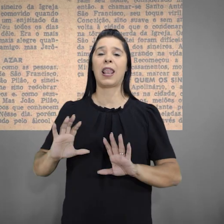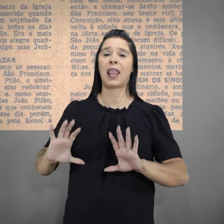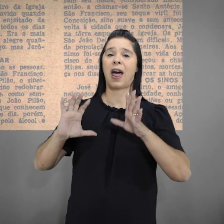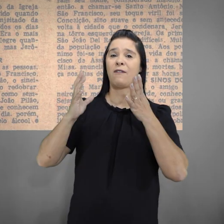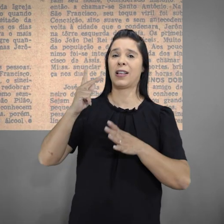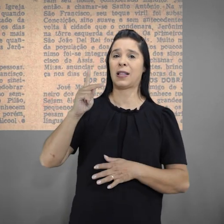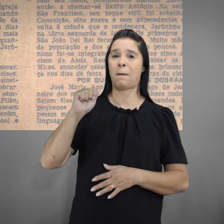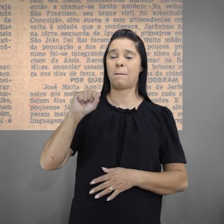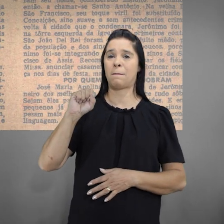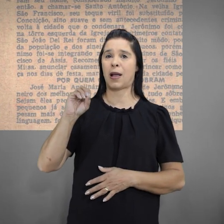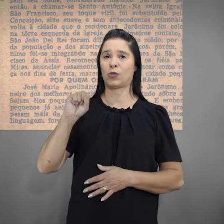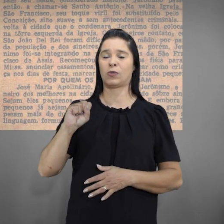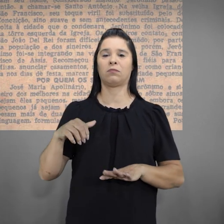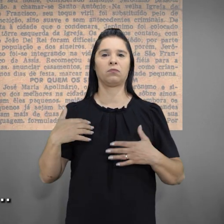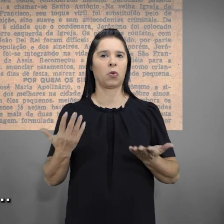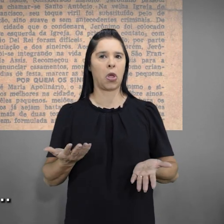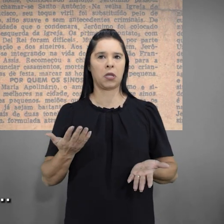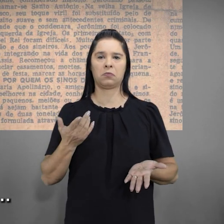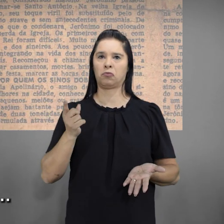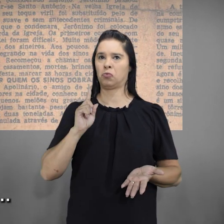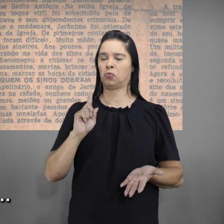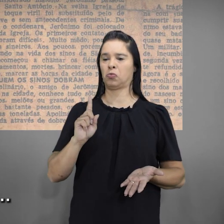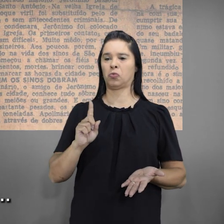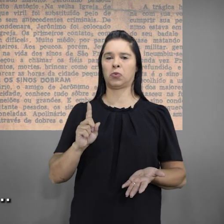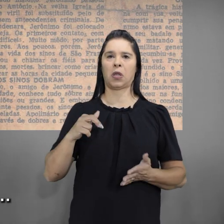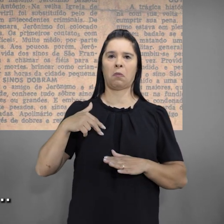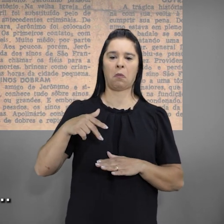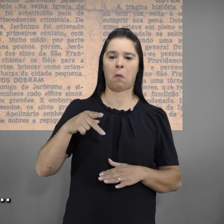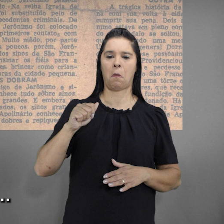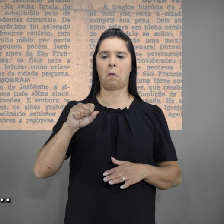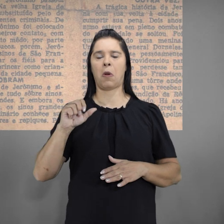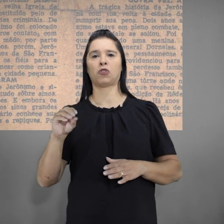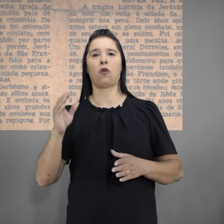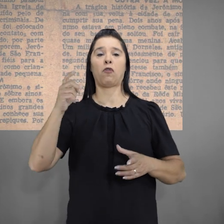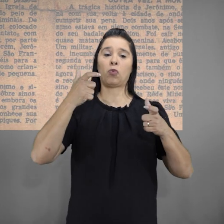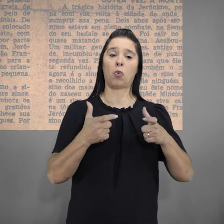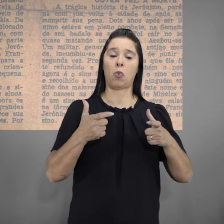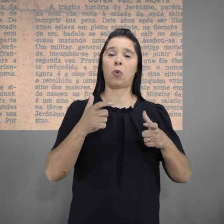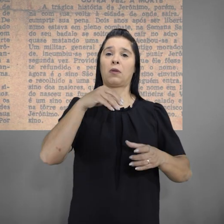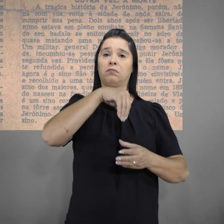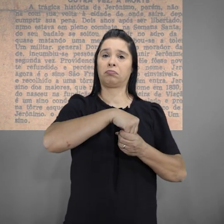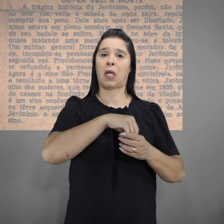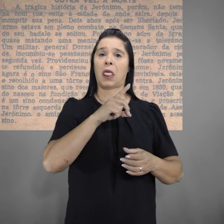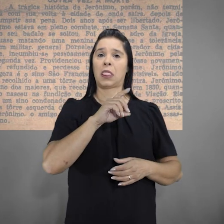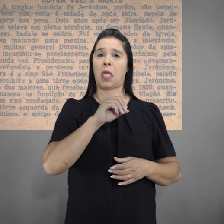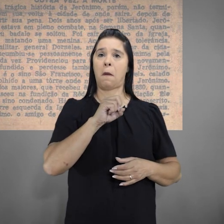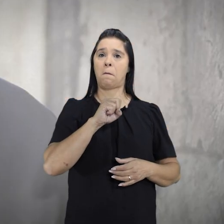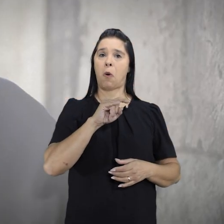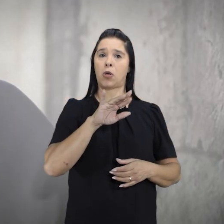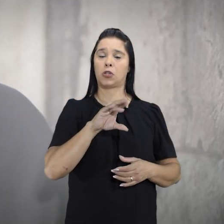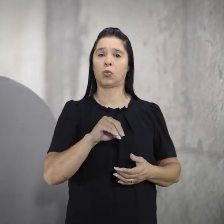Passos. Agora eu não sei se era na rasura dos Passos ou se foi no depósito dos